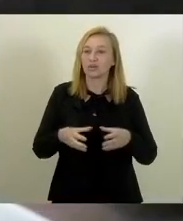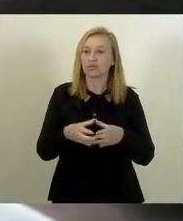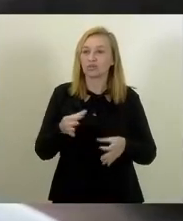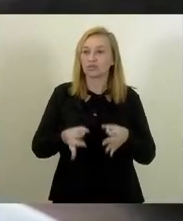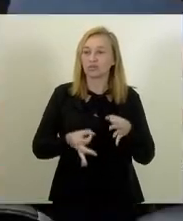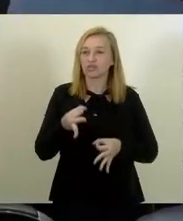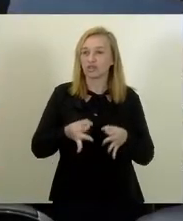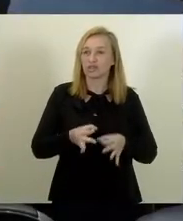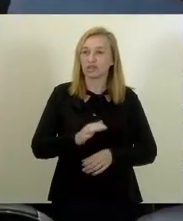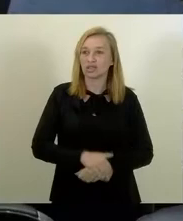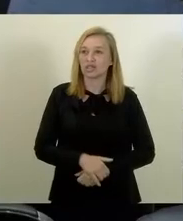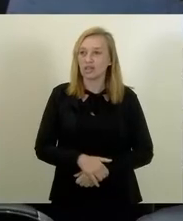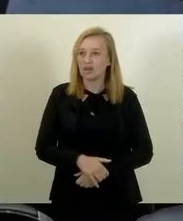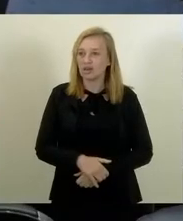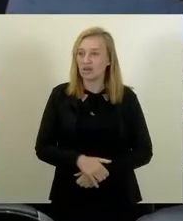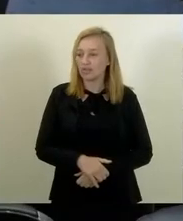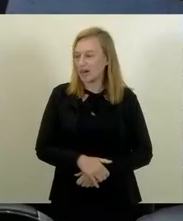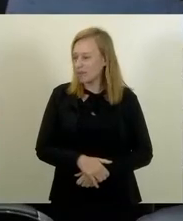Justiça.